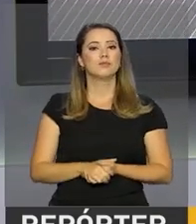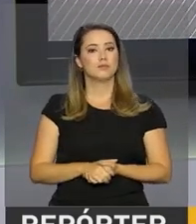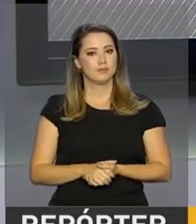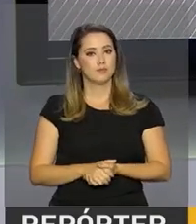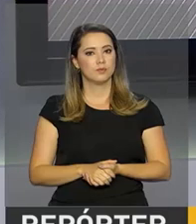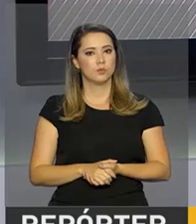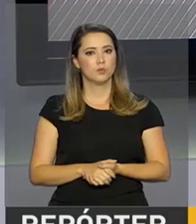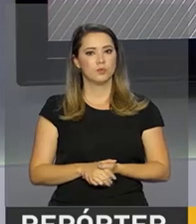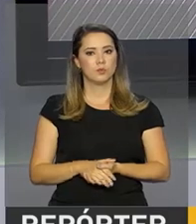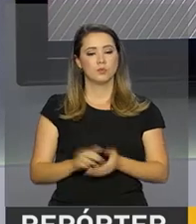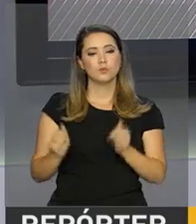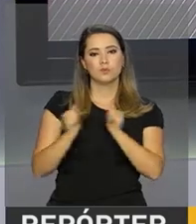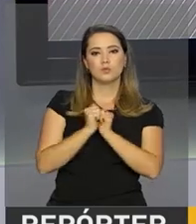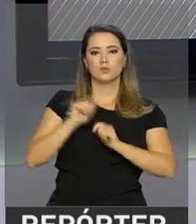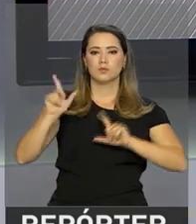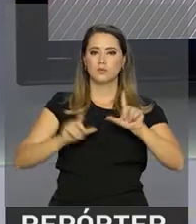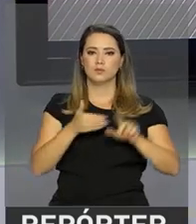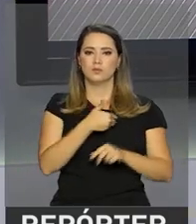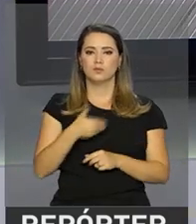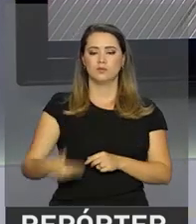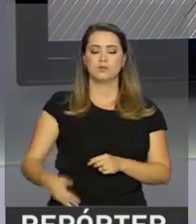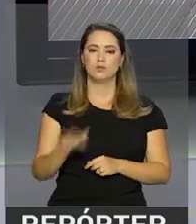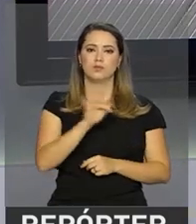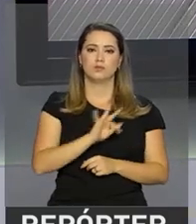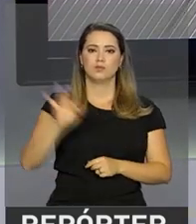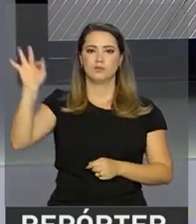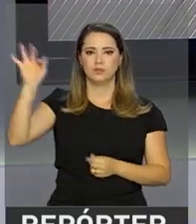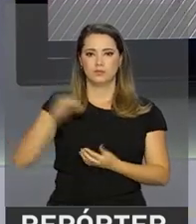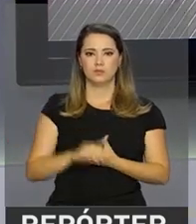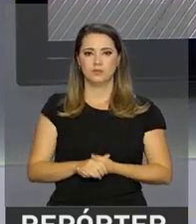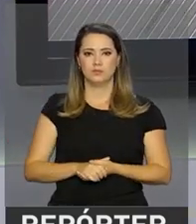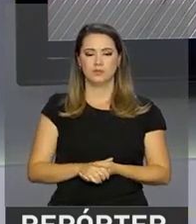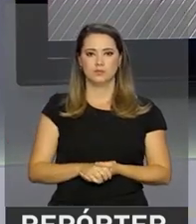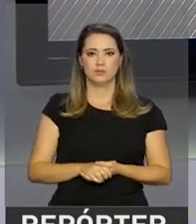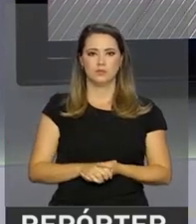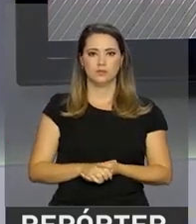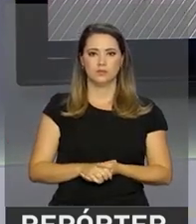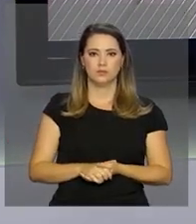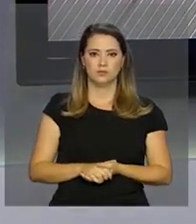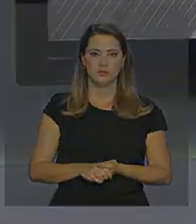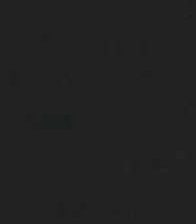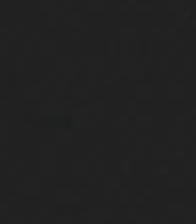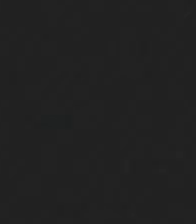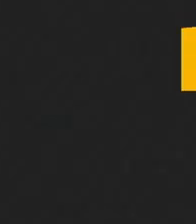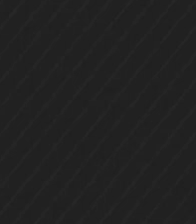nbr na internet continue com a gente aqui na nbr a tv do governo federal